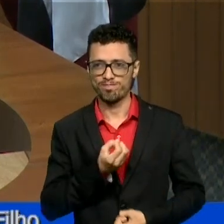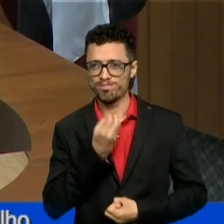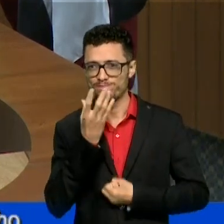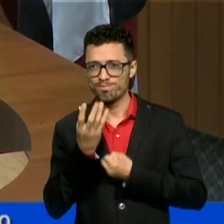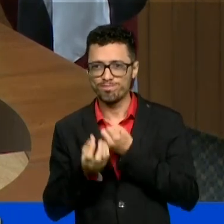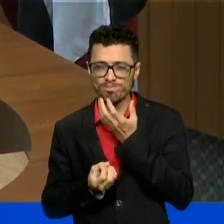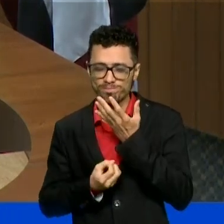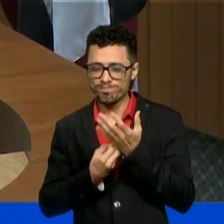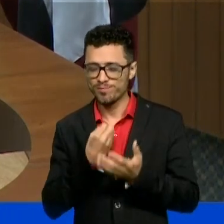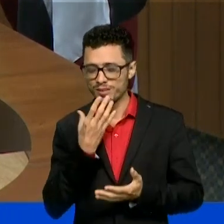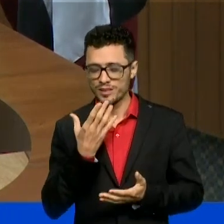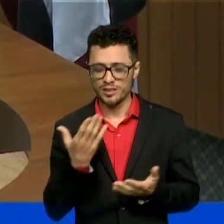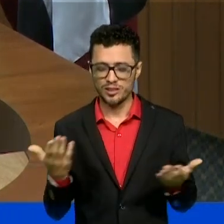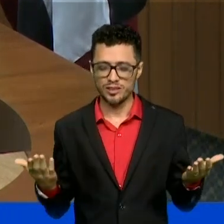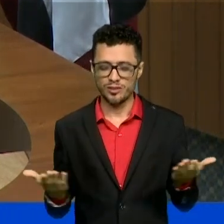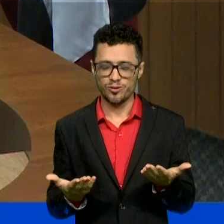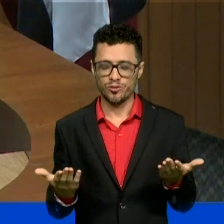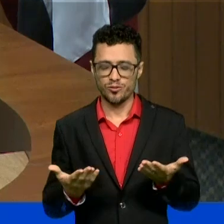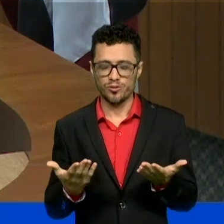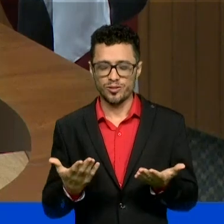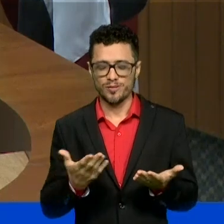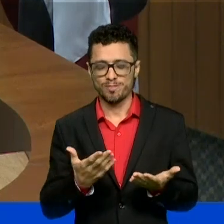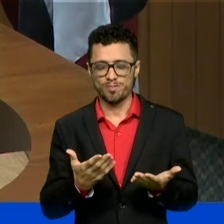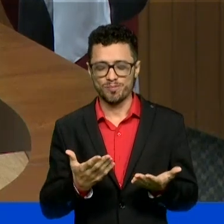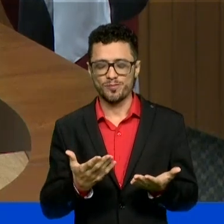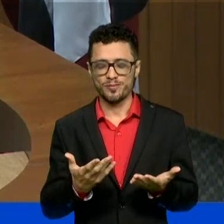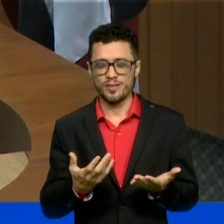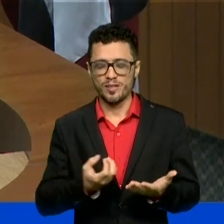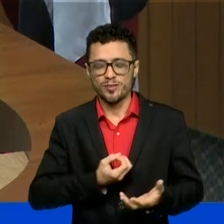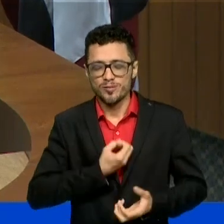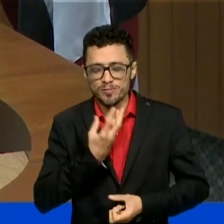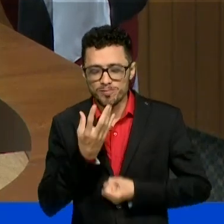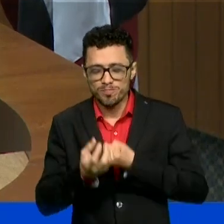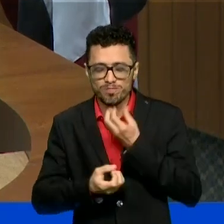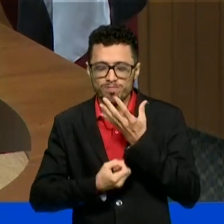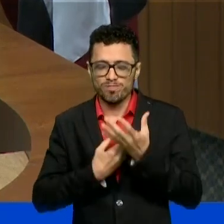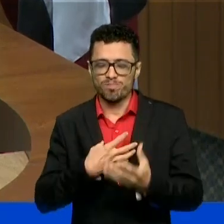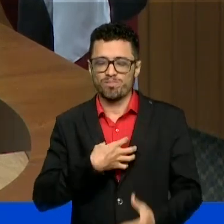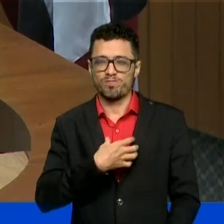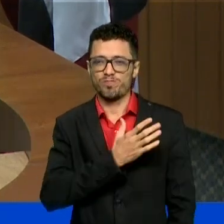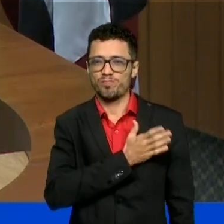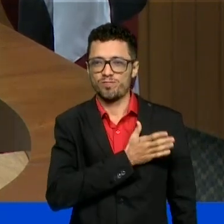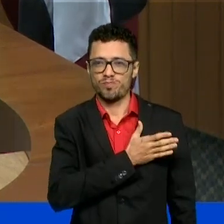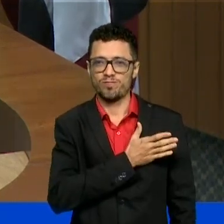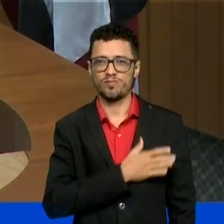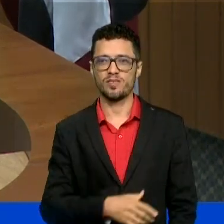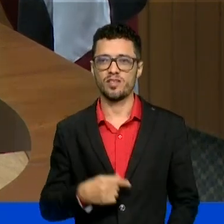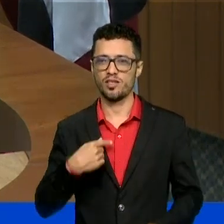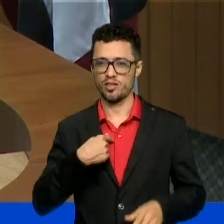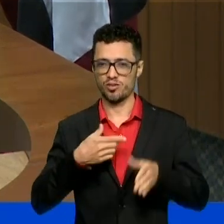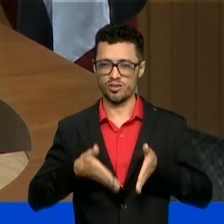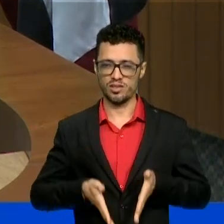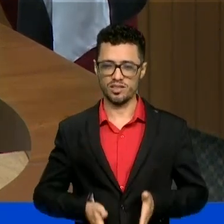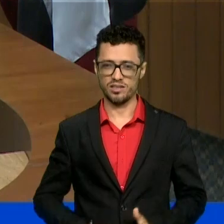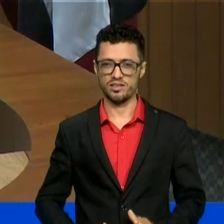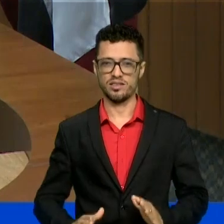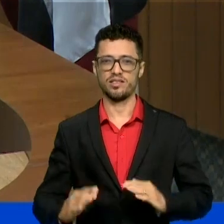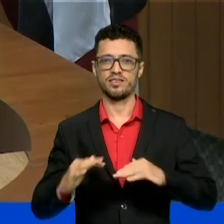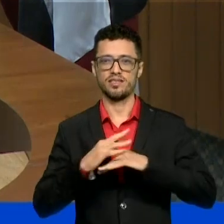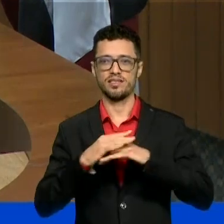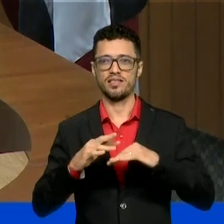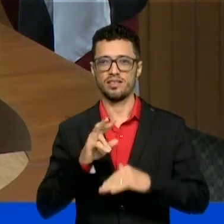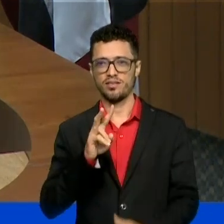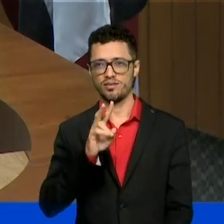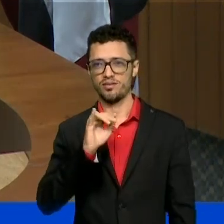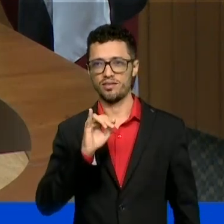reproduzo nesse momento palavras do meu coração. Nasci em Vitorino Freire, minha cidade natal,